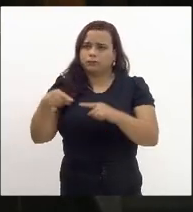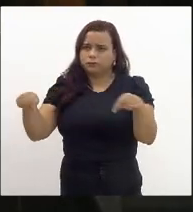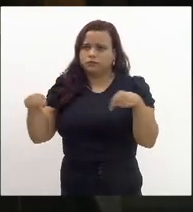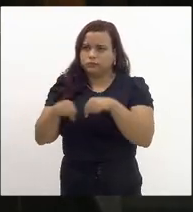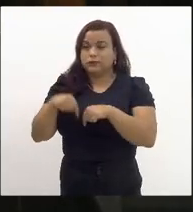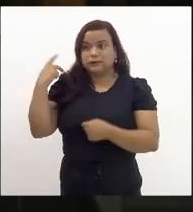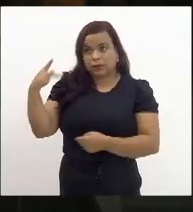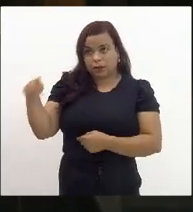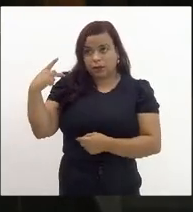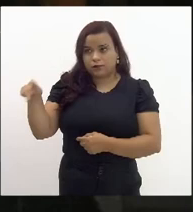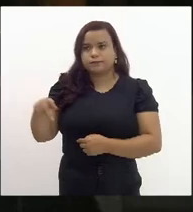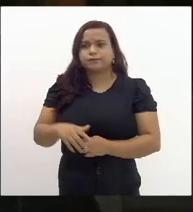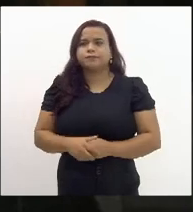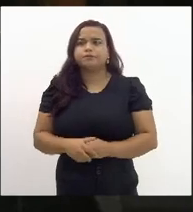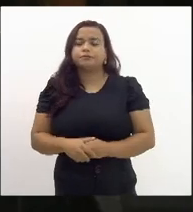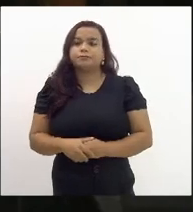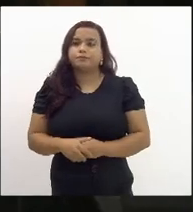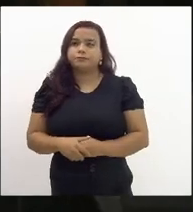ele